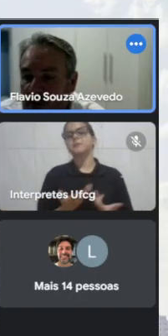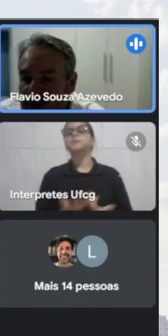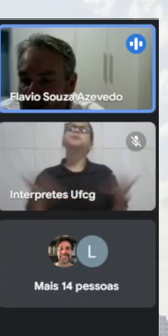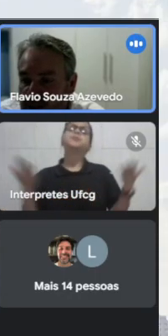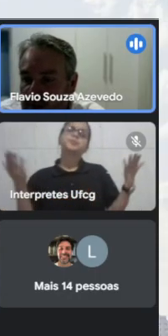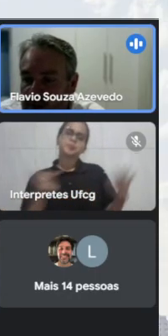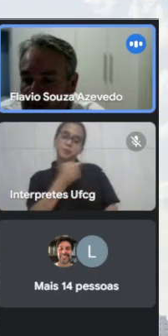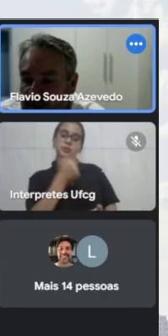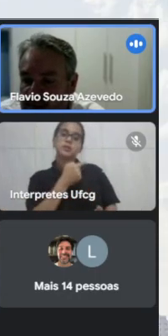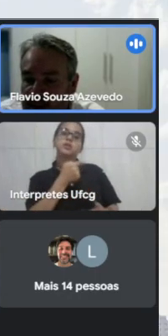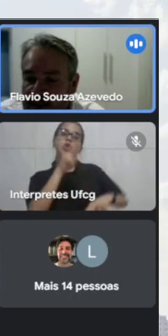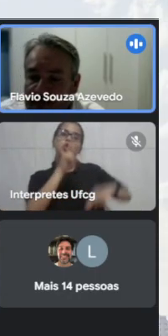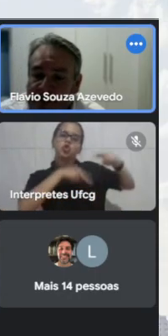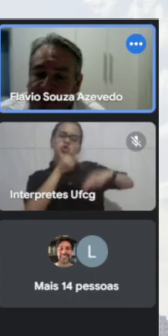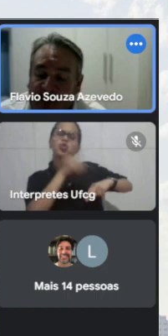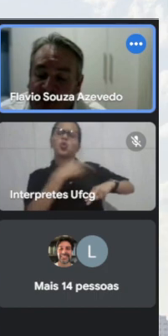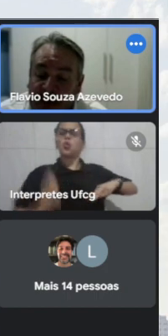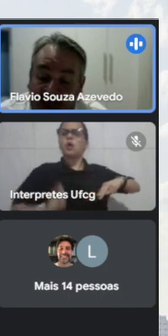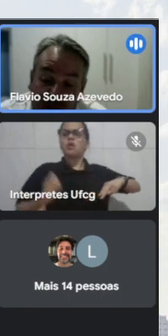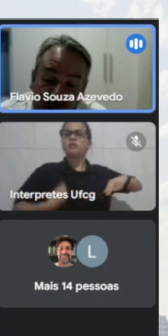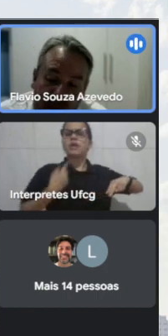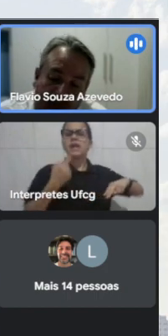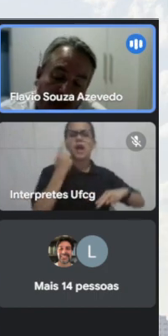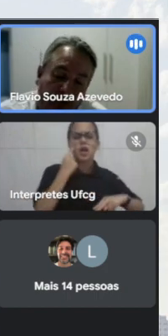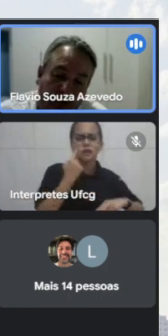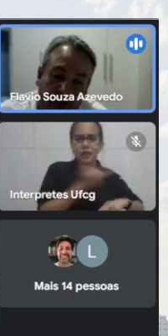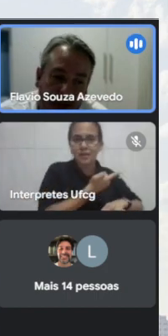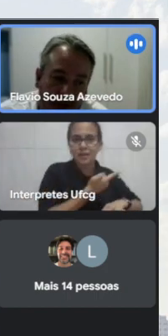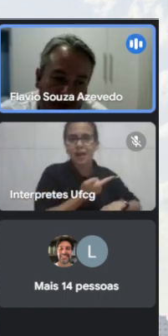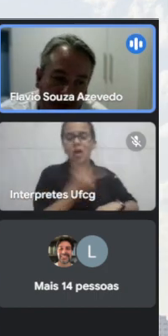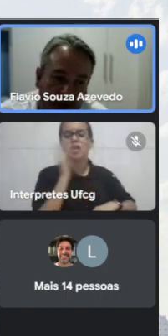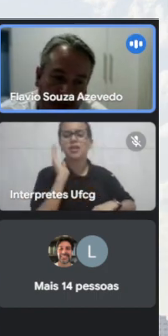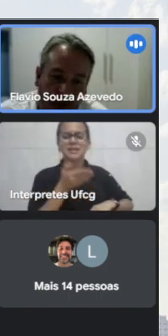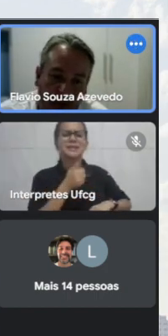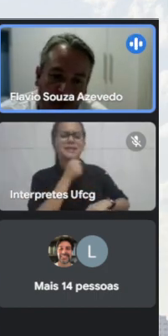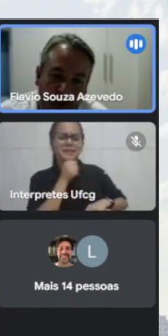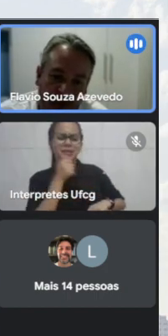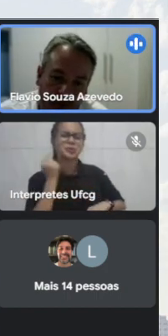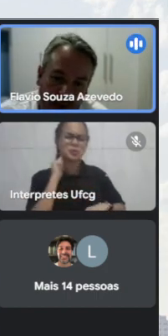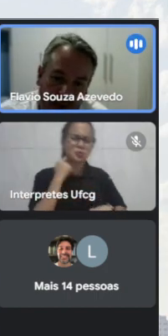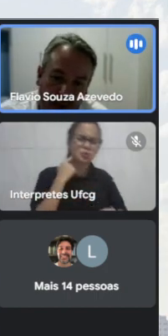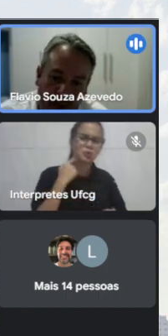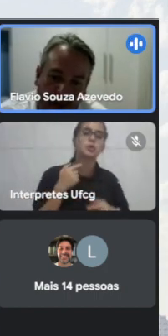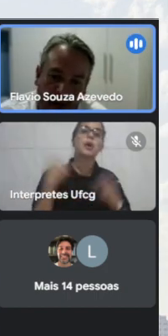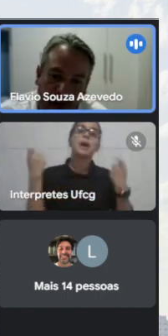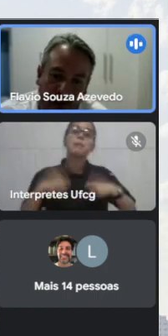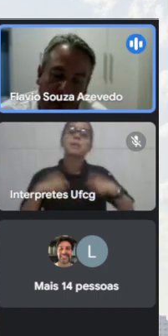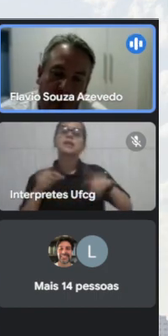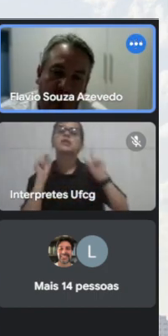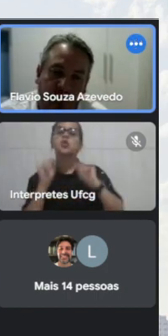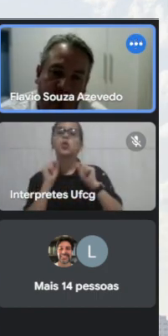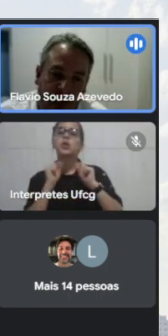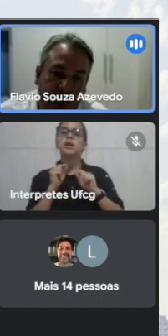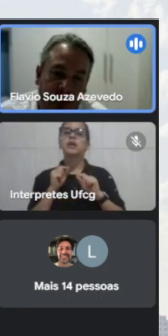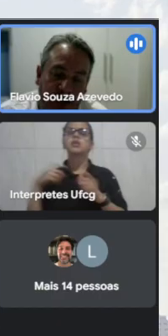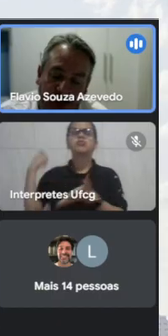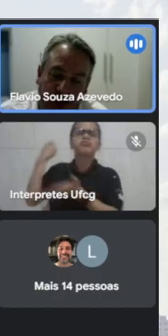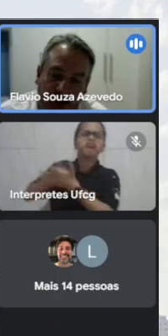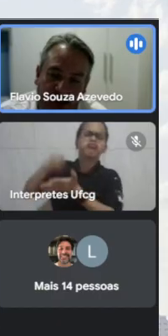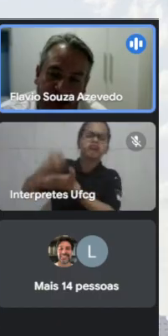joga colchão, etc. E teve um trabalho muito intenso de convencimento da população de